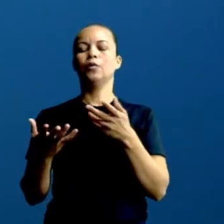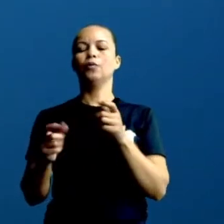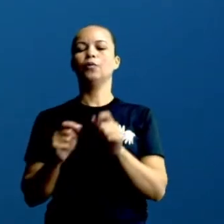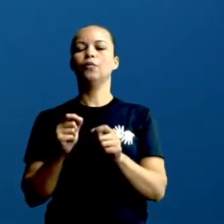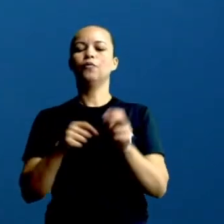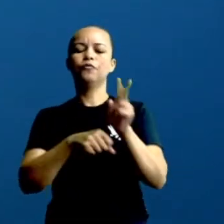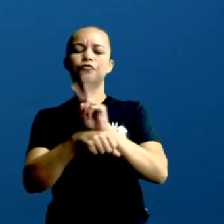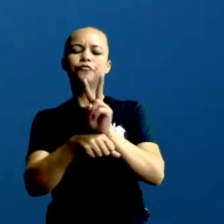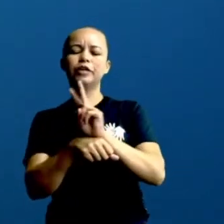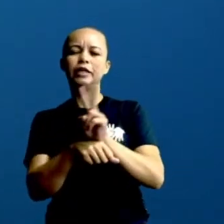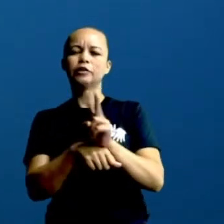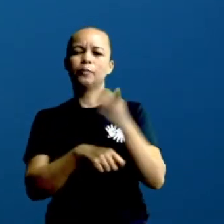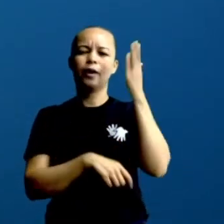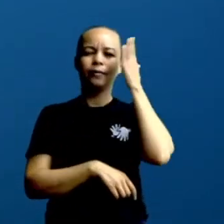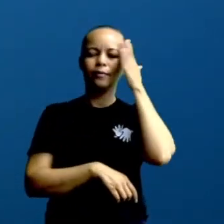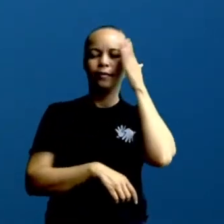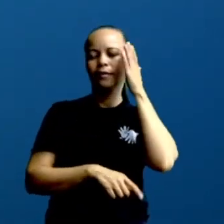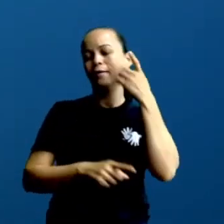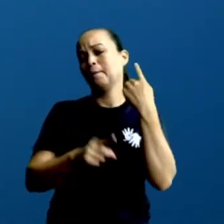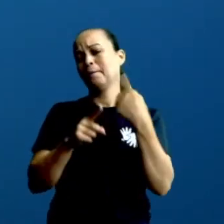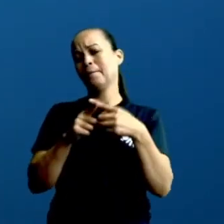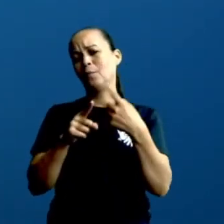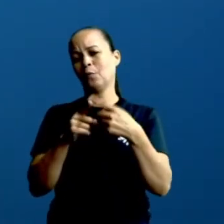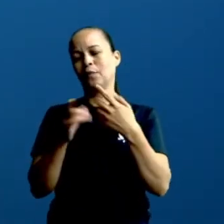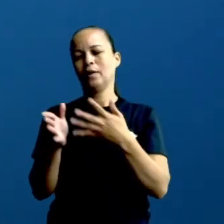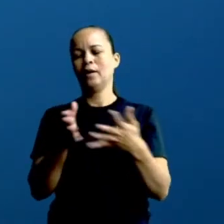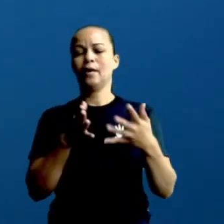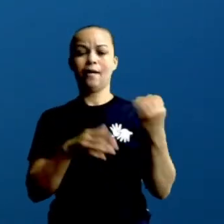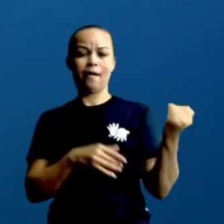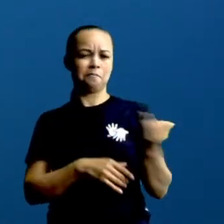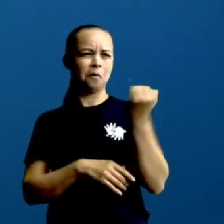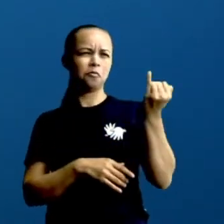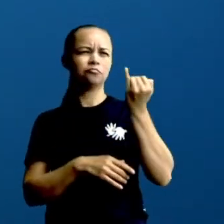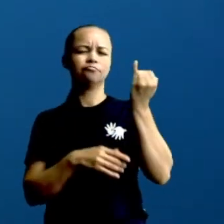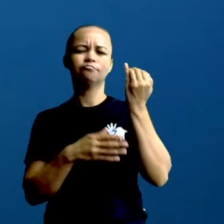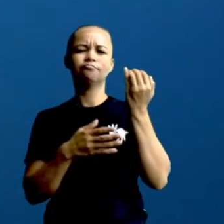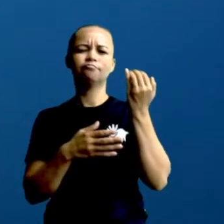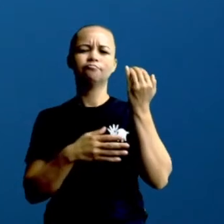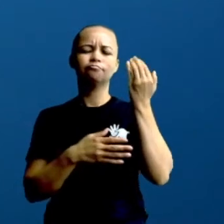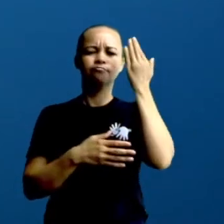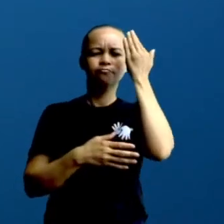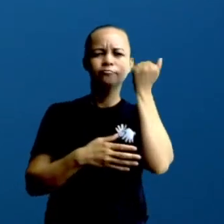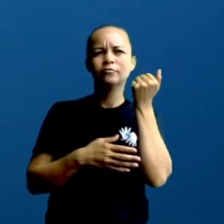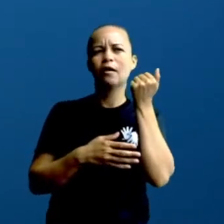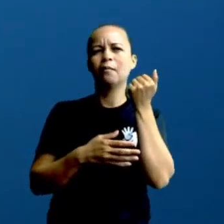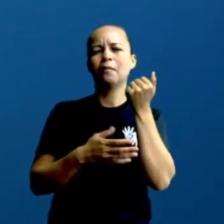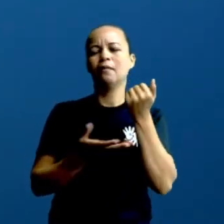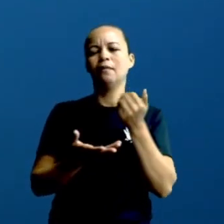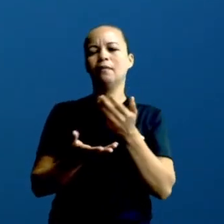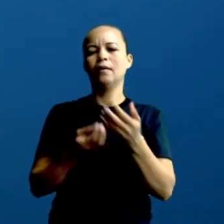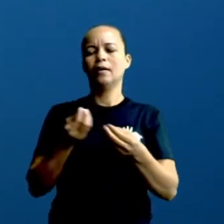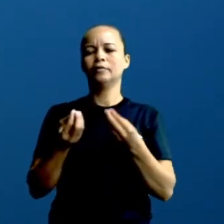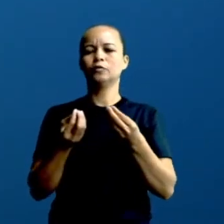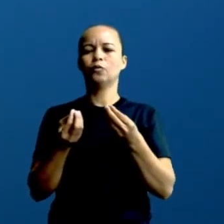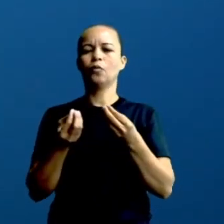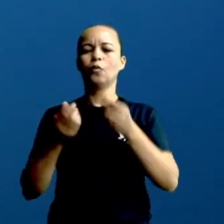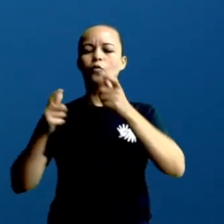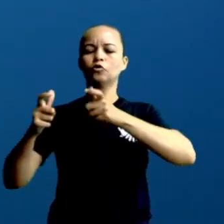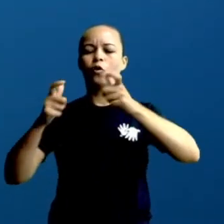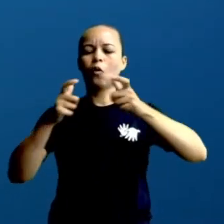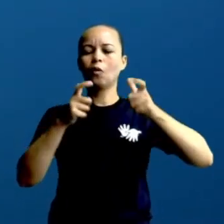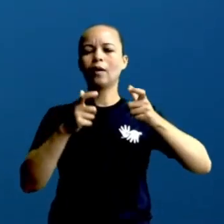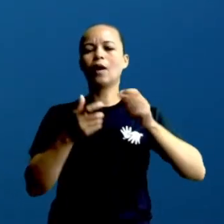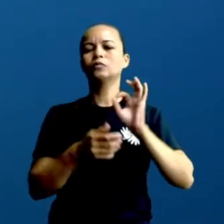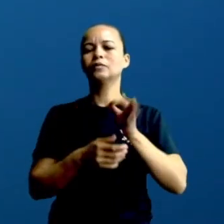certo? Para a gente entender por que, né, qual a importância de saber, né, do